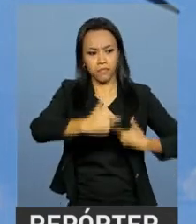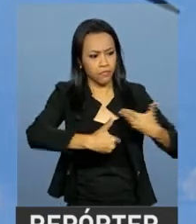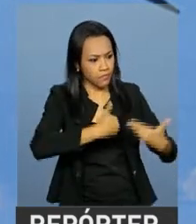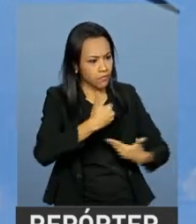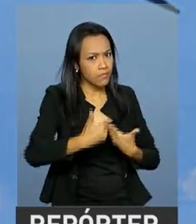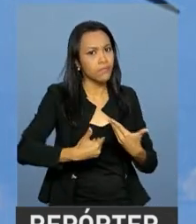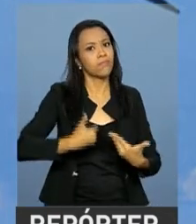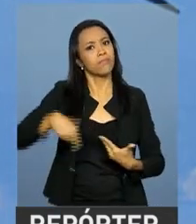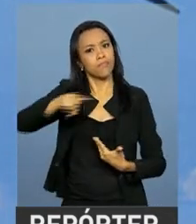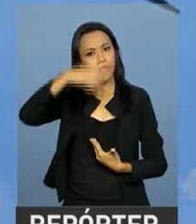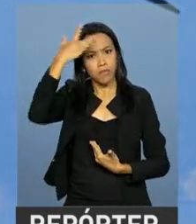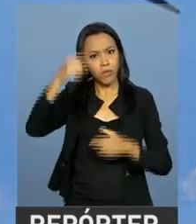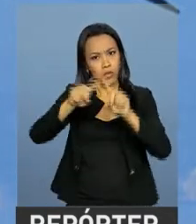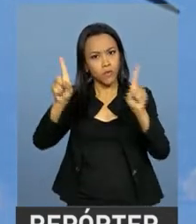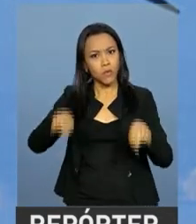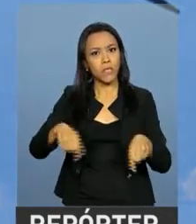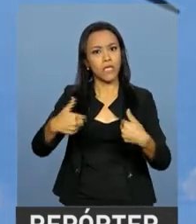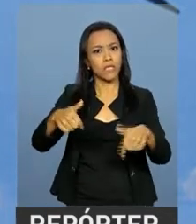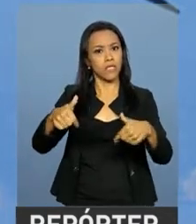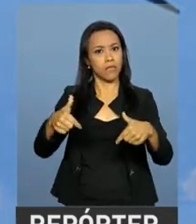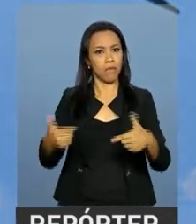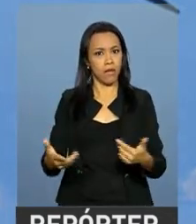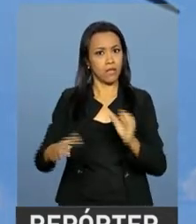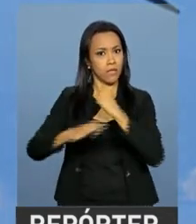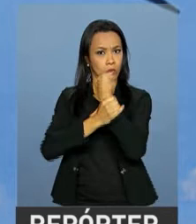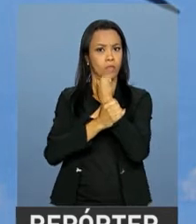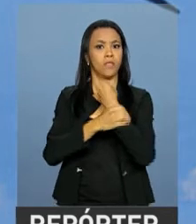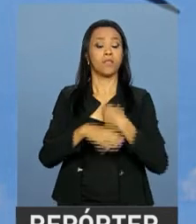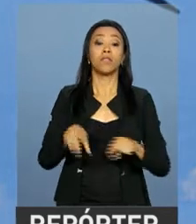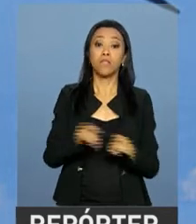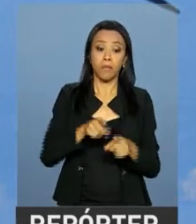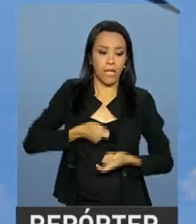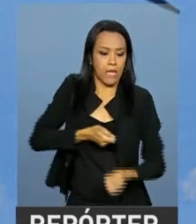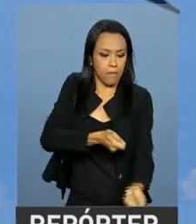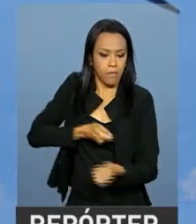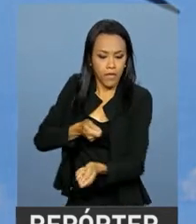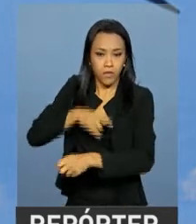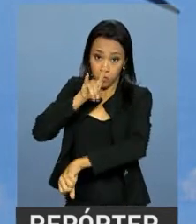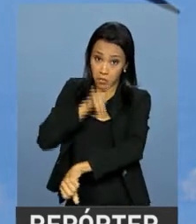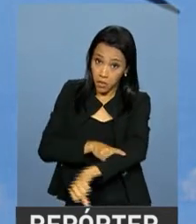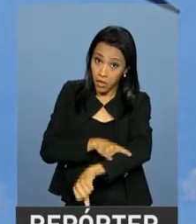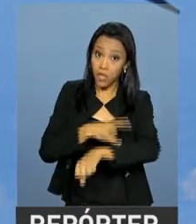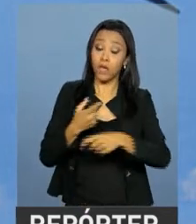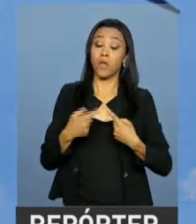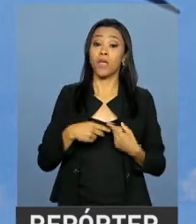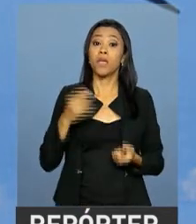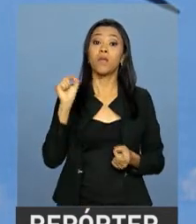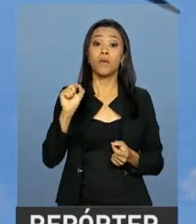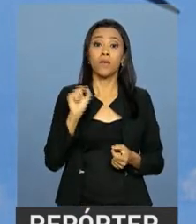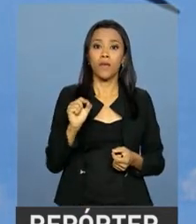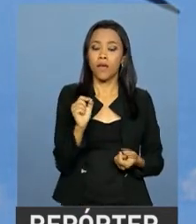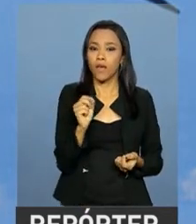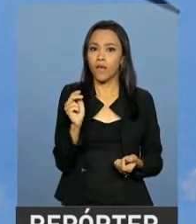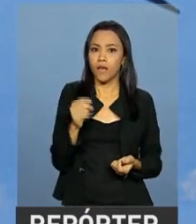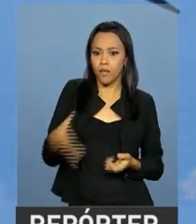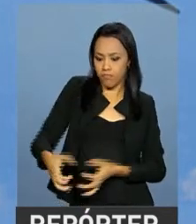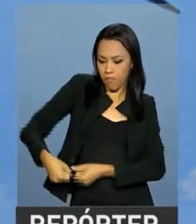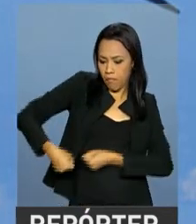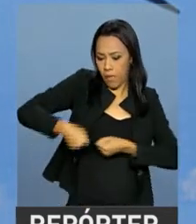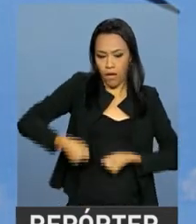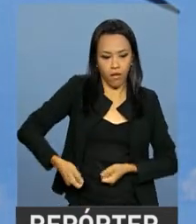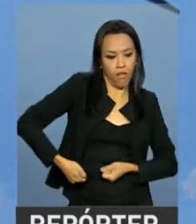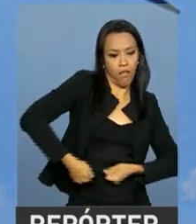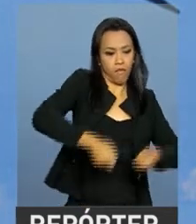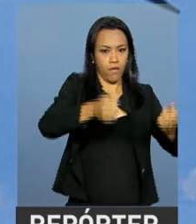dos funcionários da inspeção de segurança, a limpeza dos sanitários e a velocidade da restituição de bagagem.